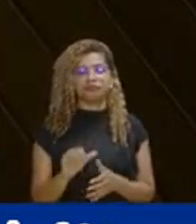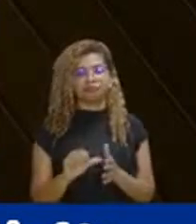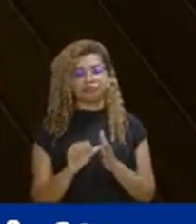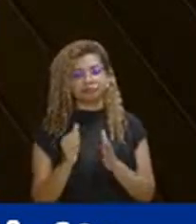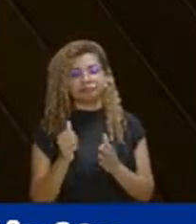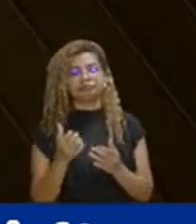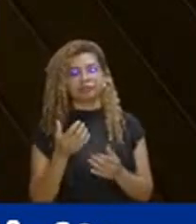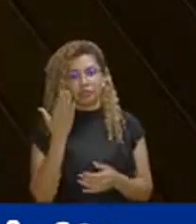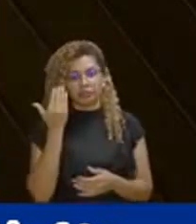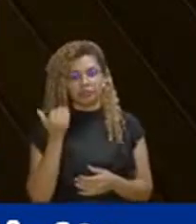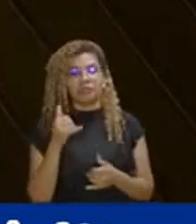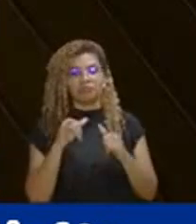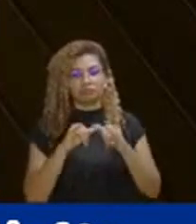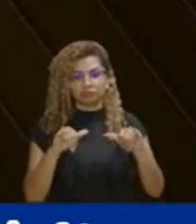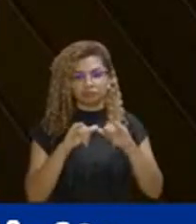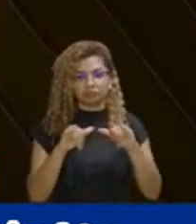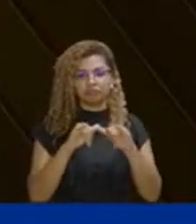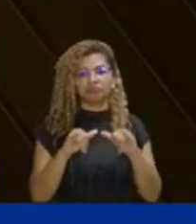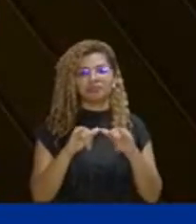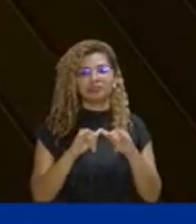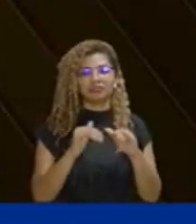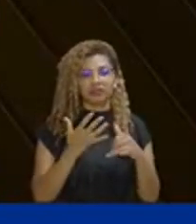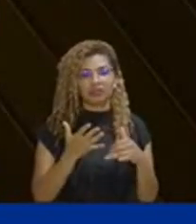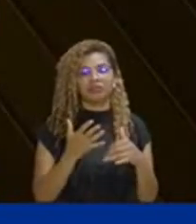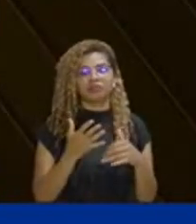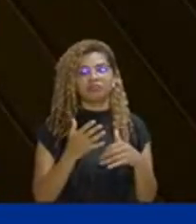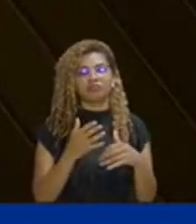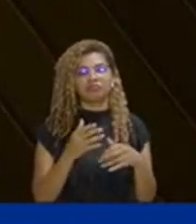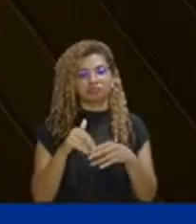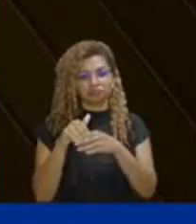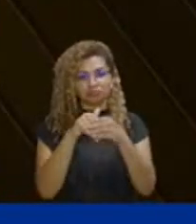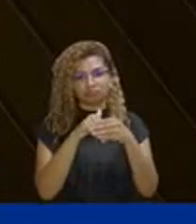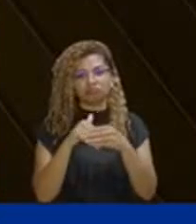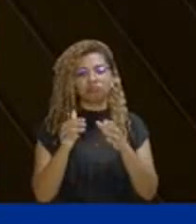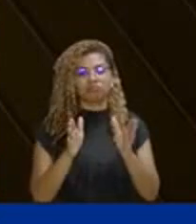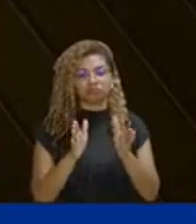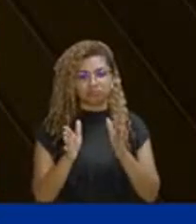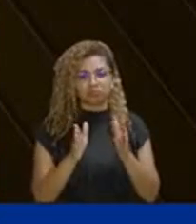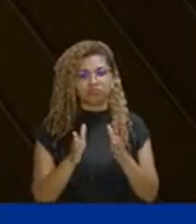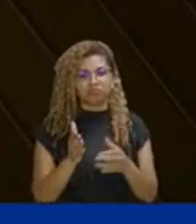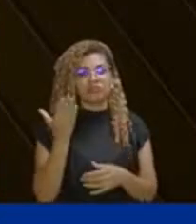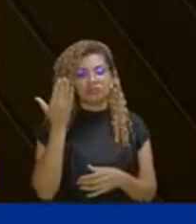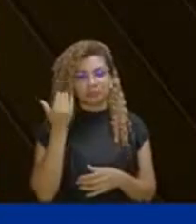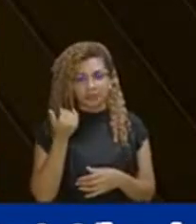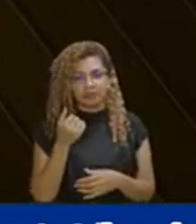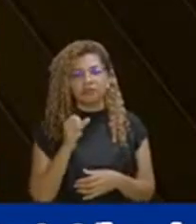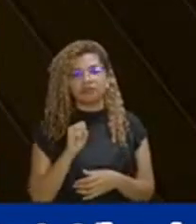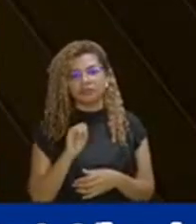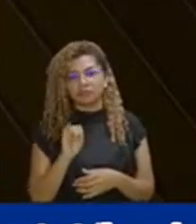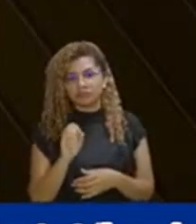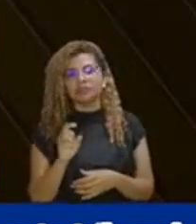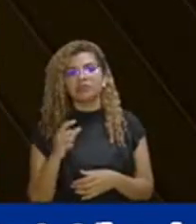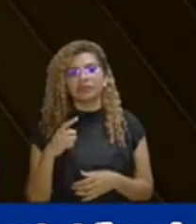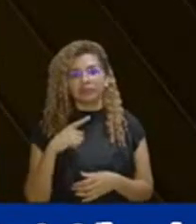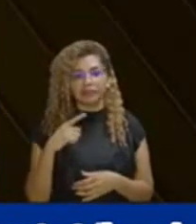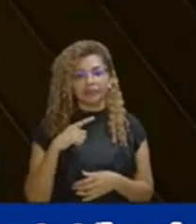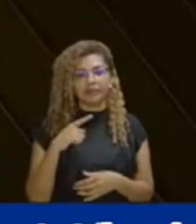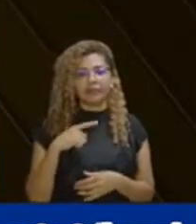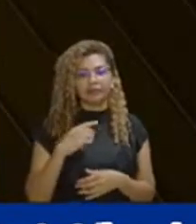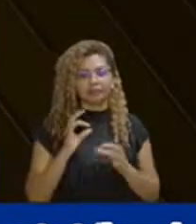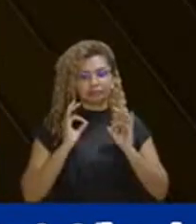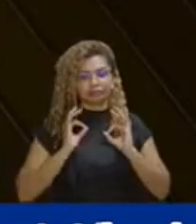se a propaganda eleitoral veiculada contém fatos inverídicos e, segundo, saber se há ofensa à honra e à imagem do